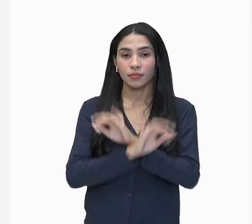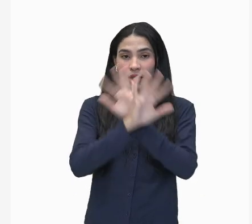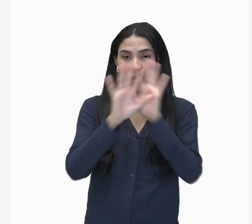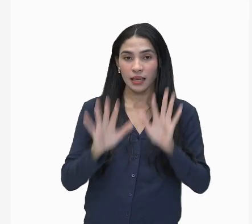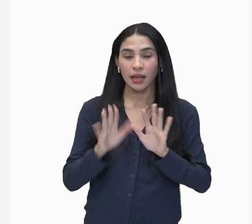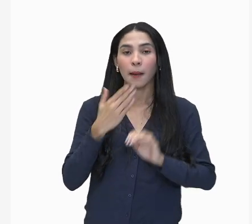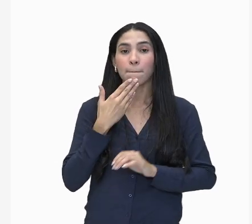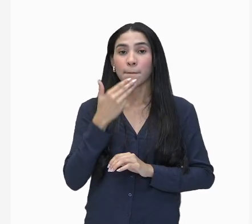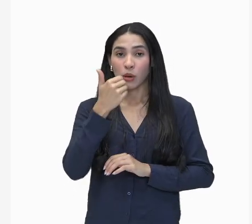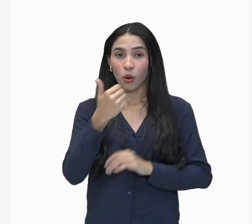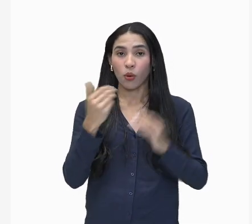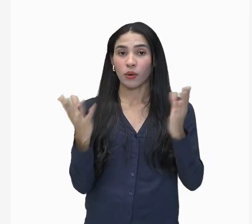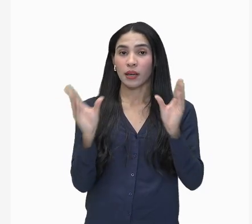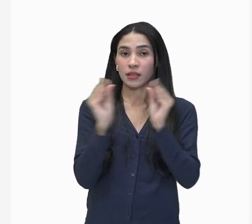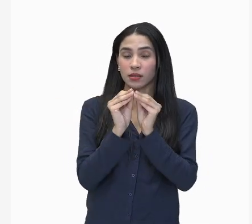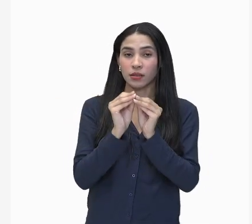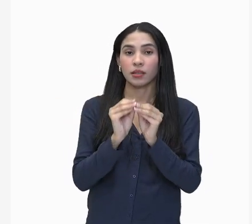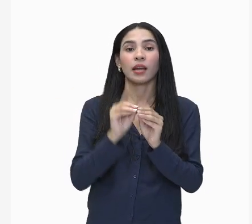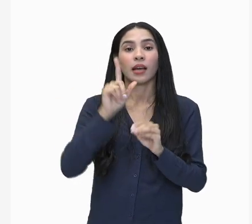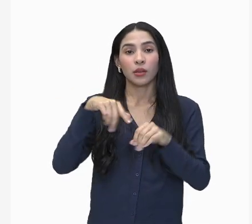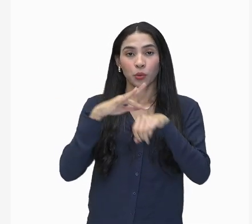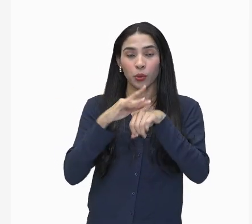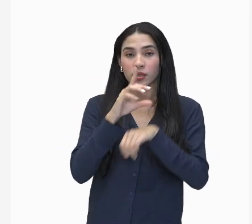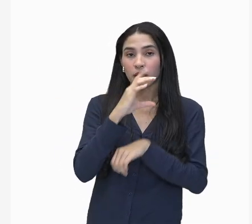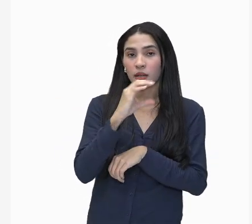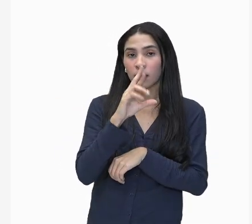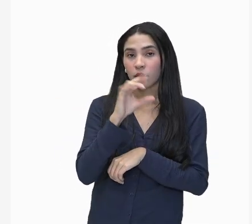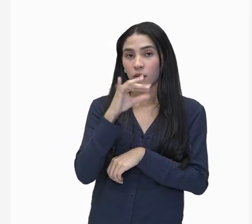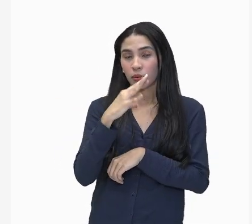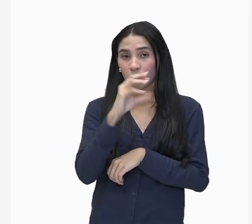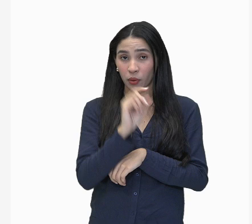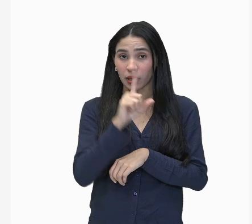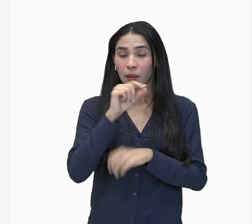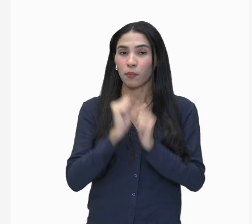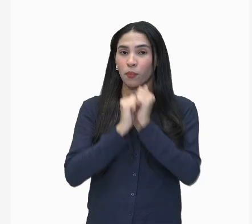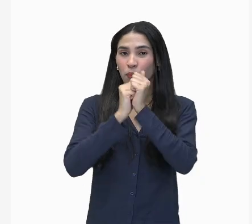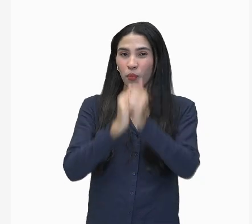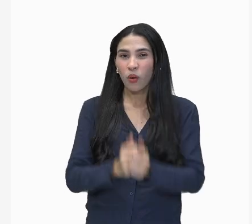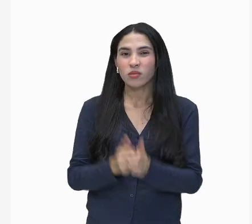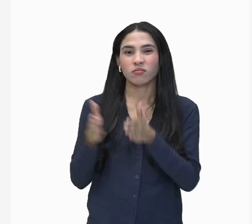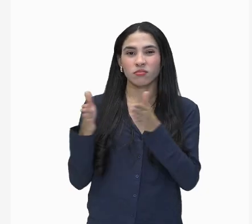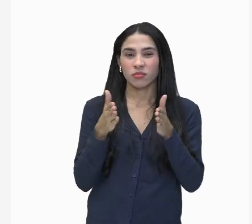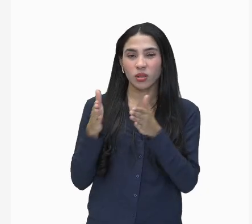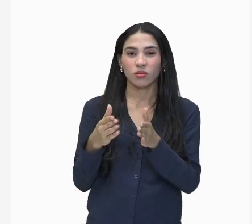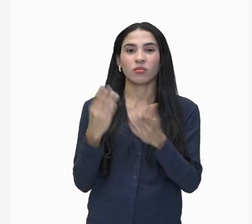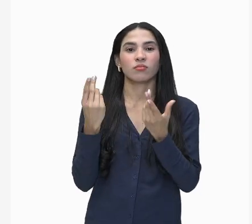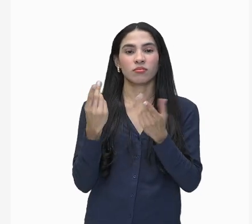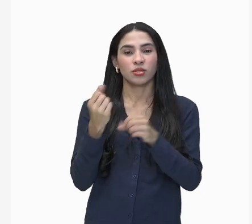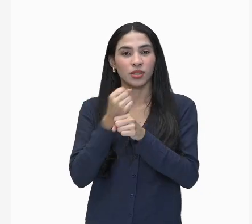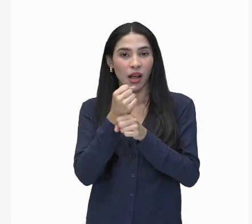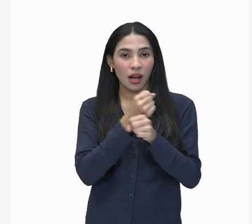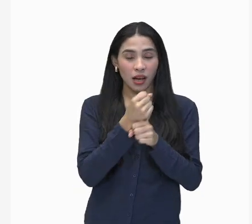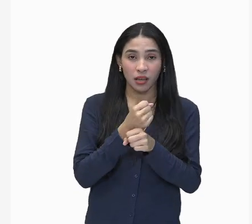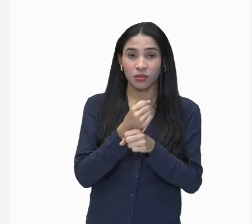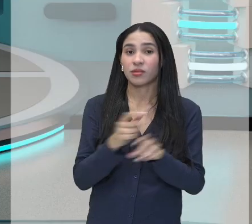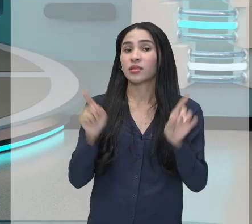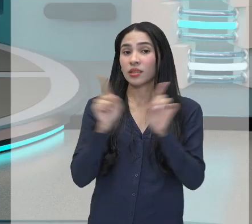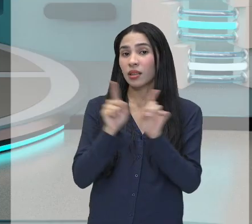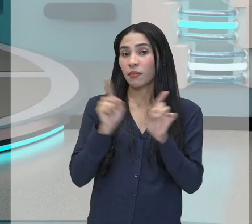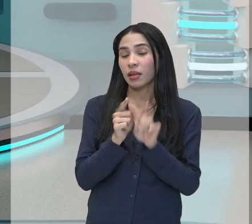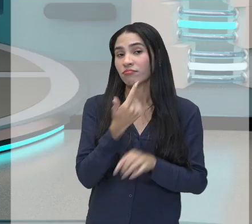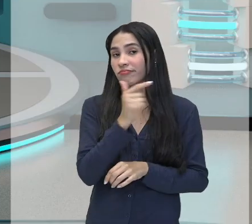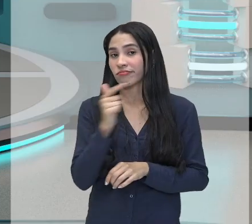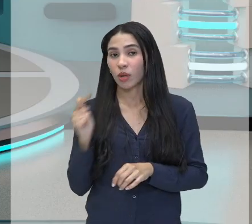bem resumido, doença crônica é aquela doença que vai te acompanhar por um longo período de tempo e provavelmente ela não